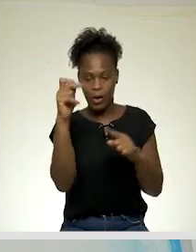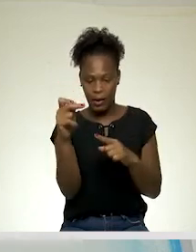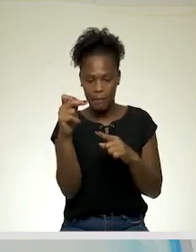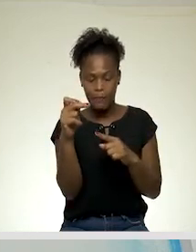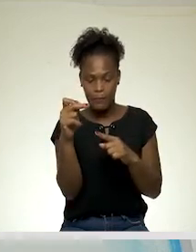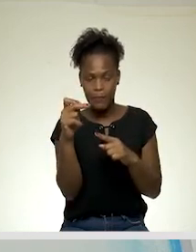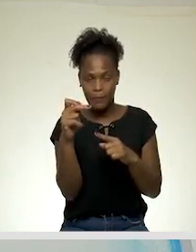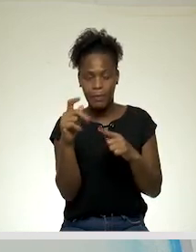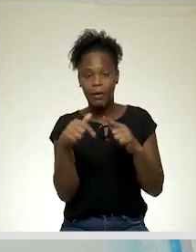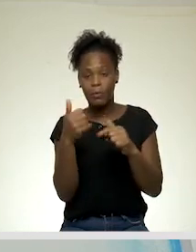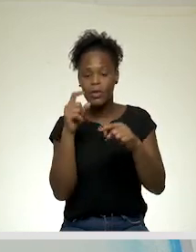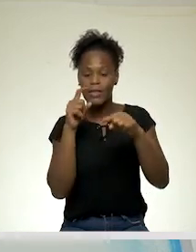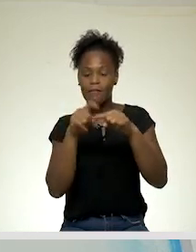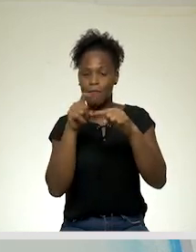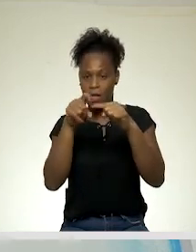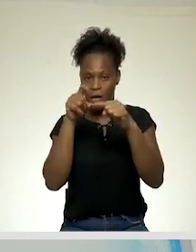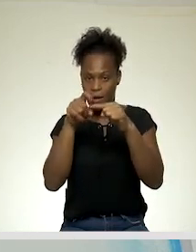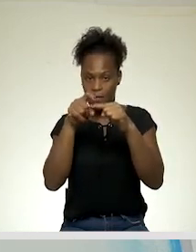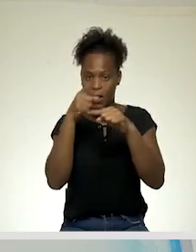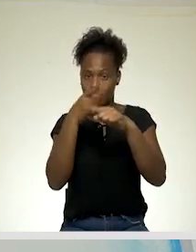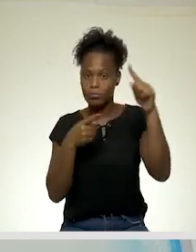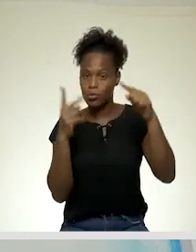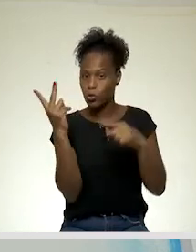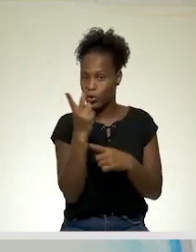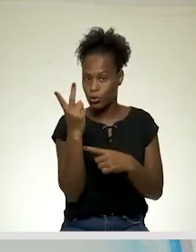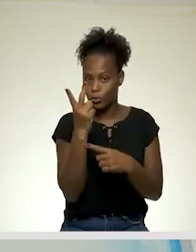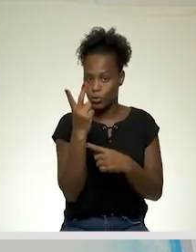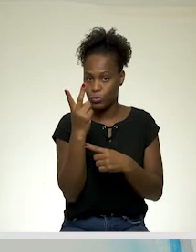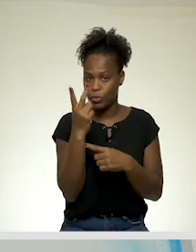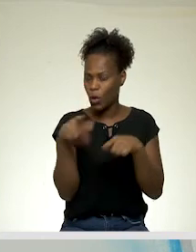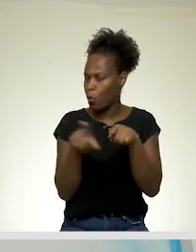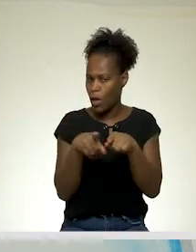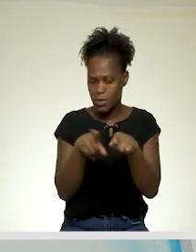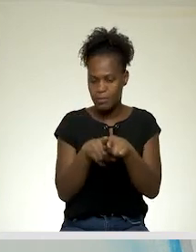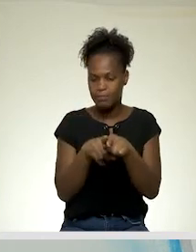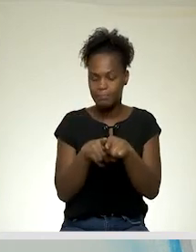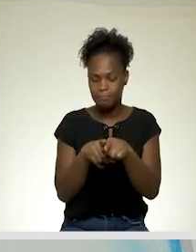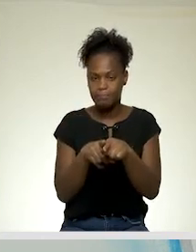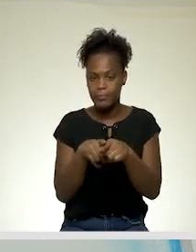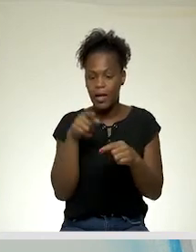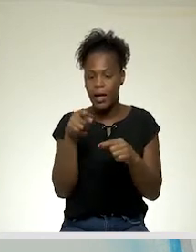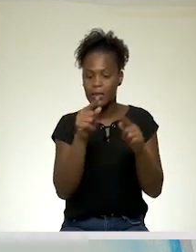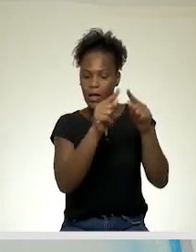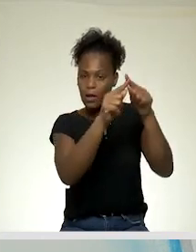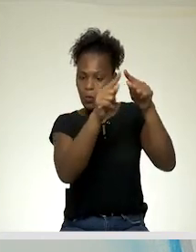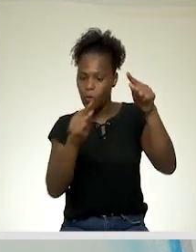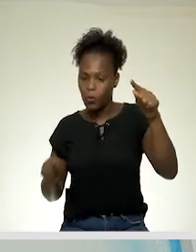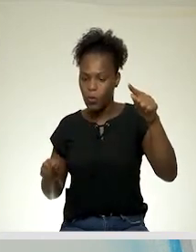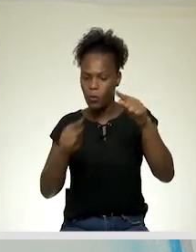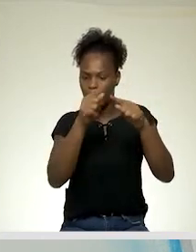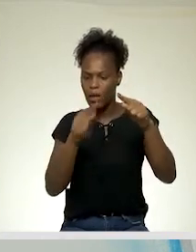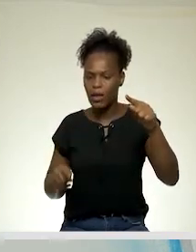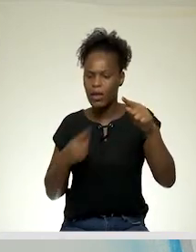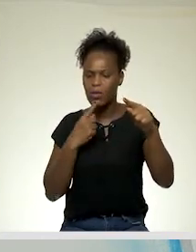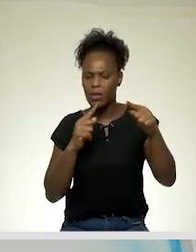A. Vamos dividir esse ângulo em 2 partes geometricamente iguais. Essa linha que